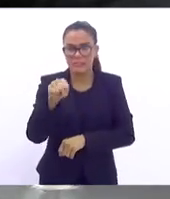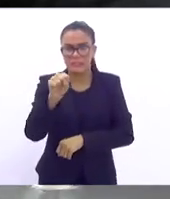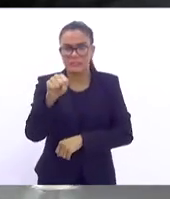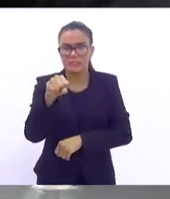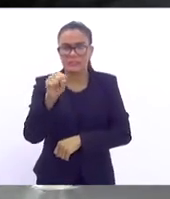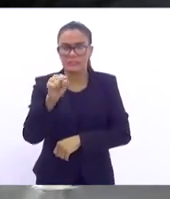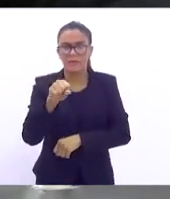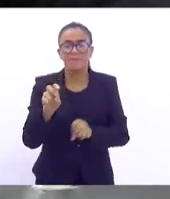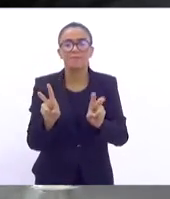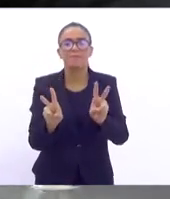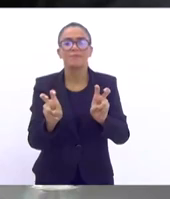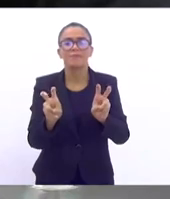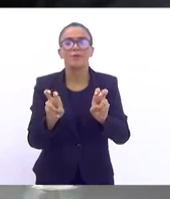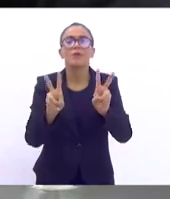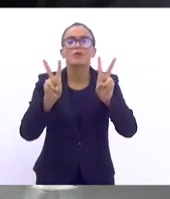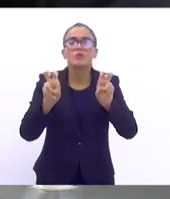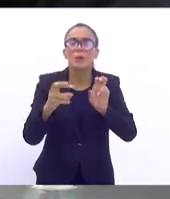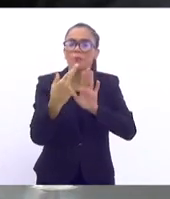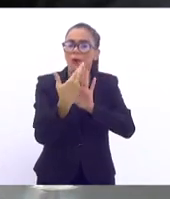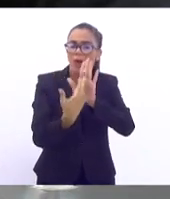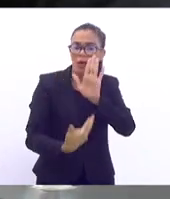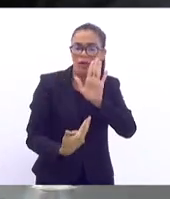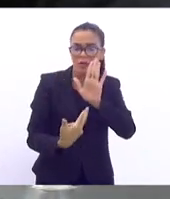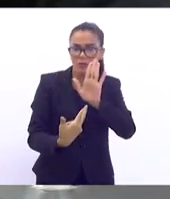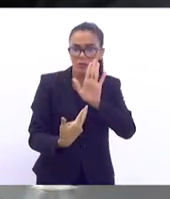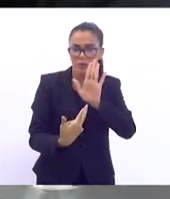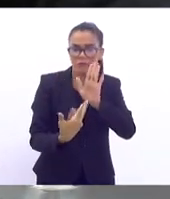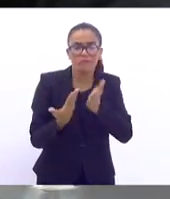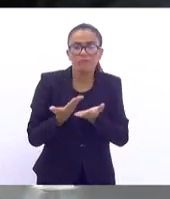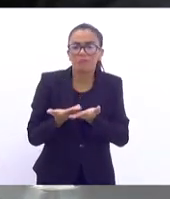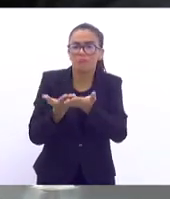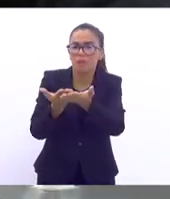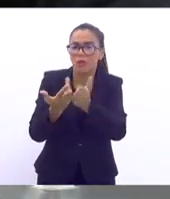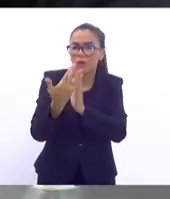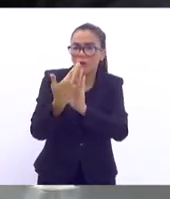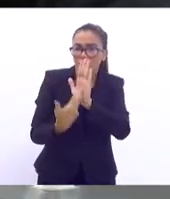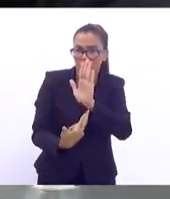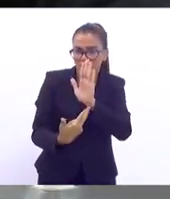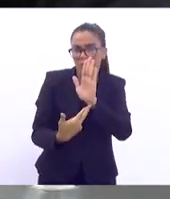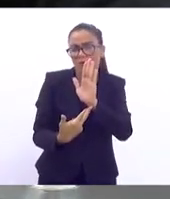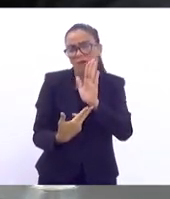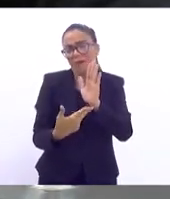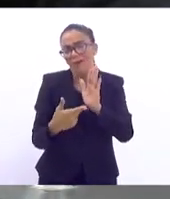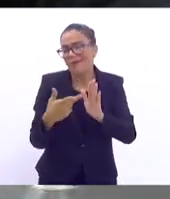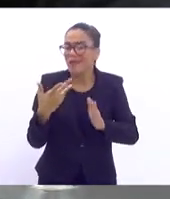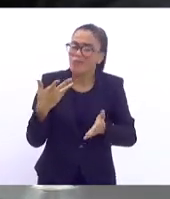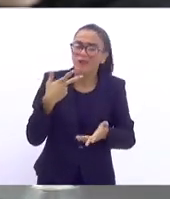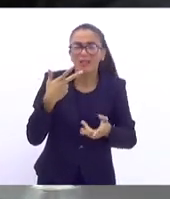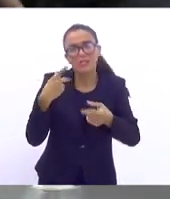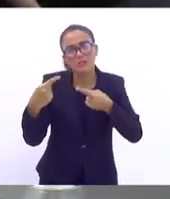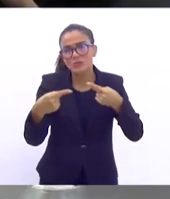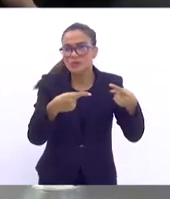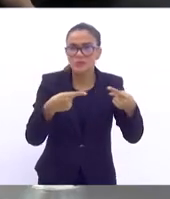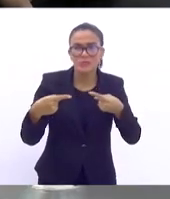a questão inclusive do relatório porque Qual é a questão no fundo no fundo eu tô querendo aqui discutir vou falar Me inscrevi para isso